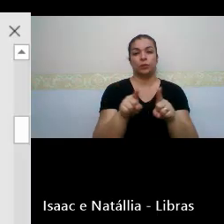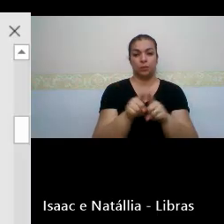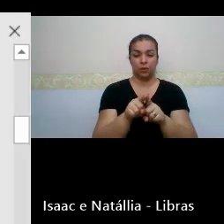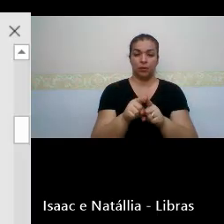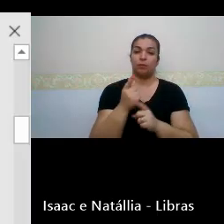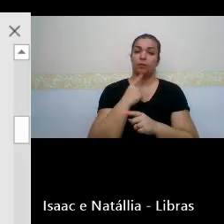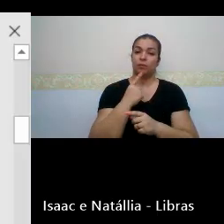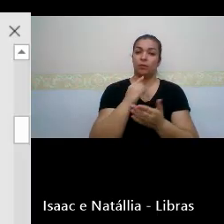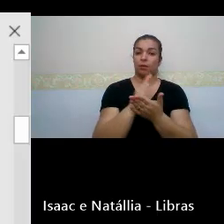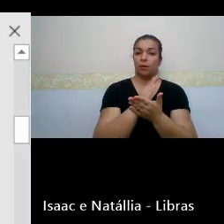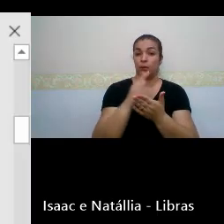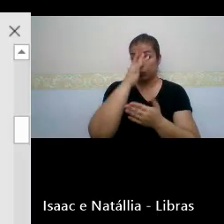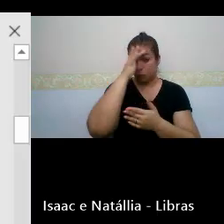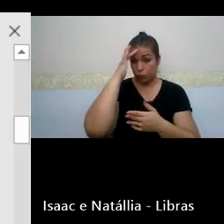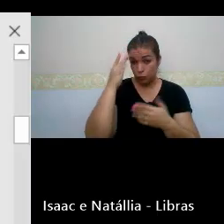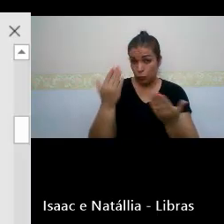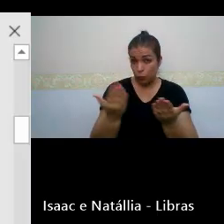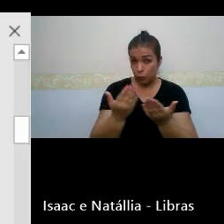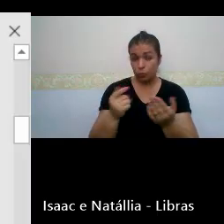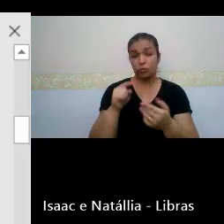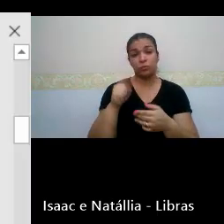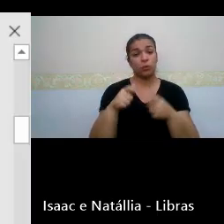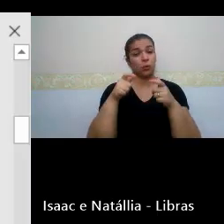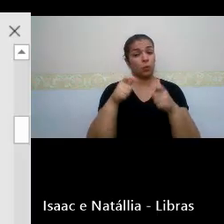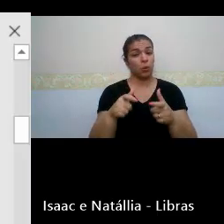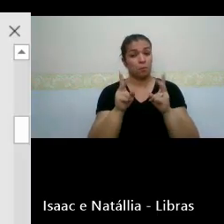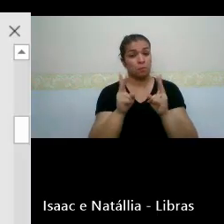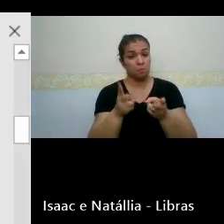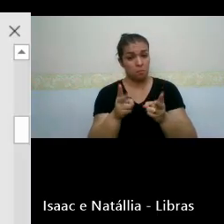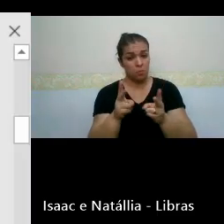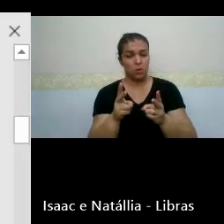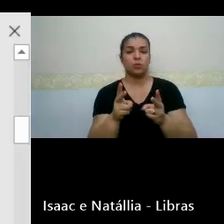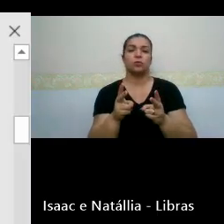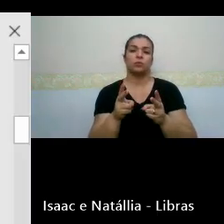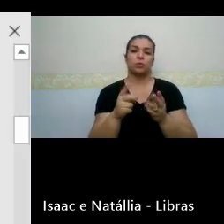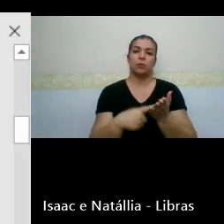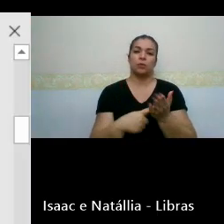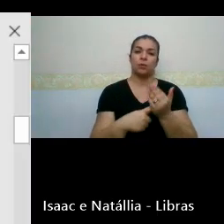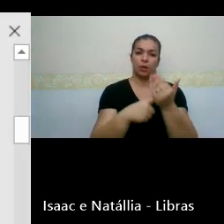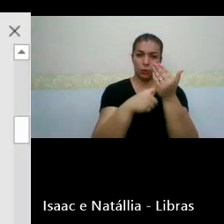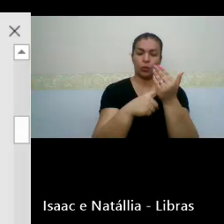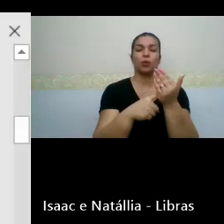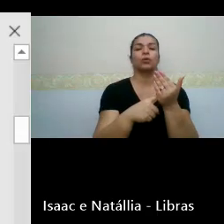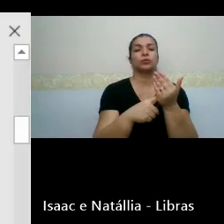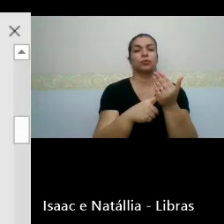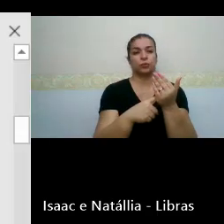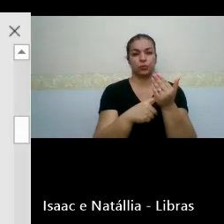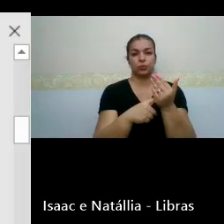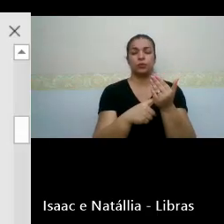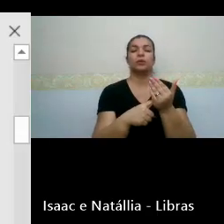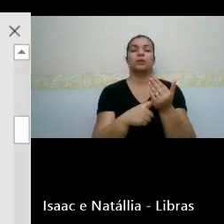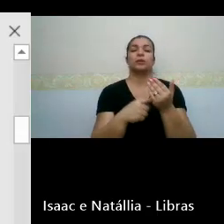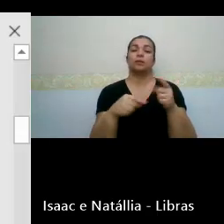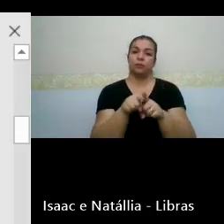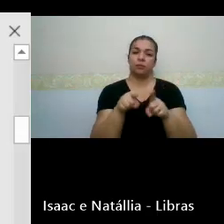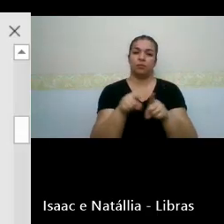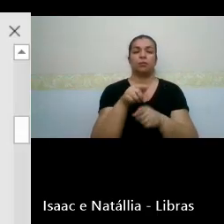no mesmo local tecnológico e em vários pontos